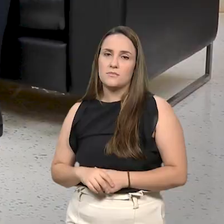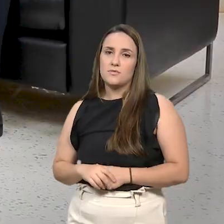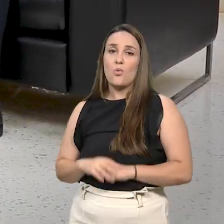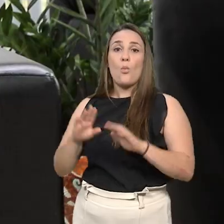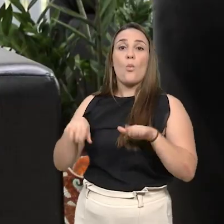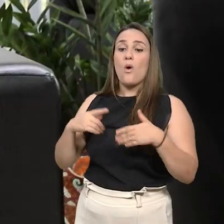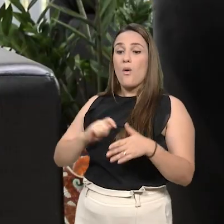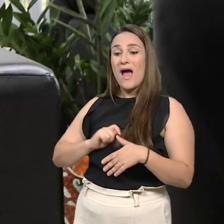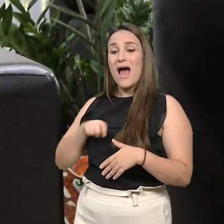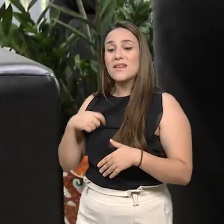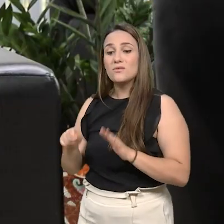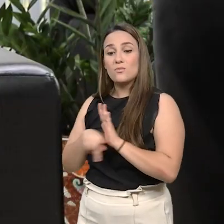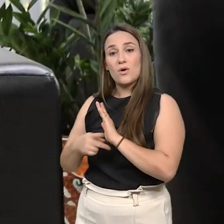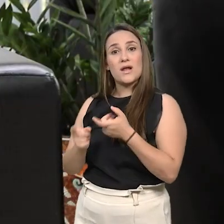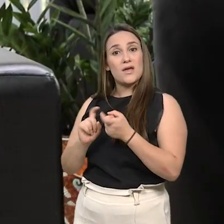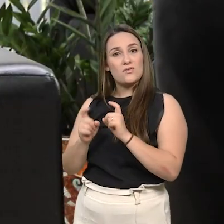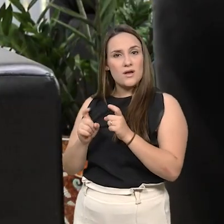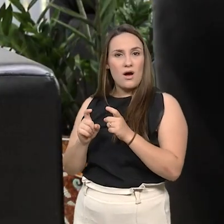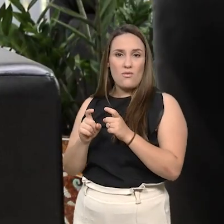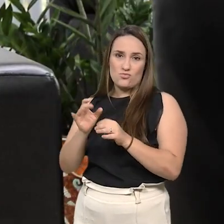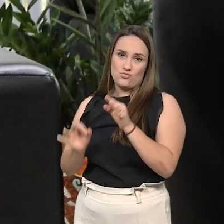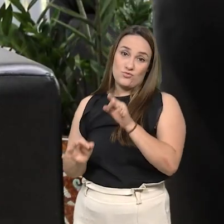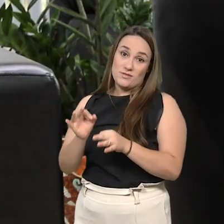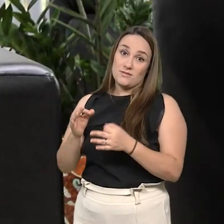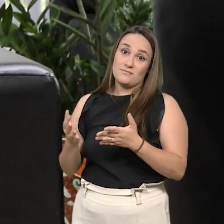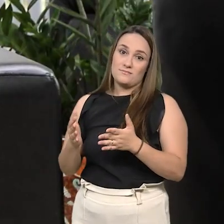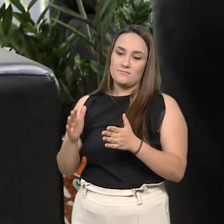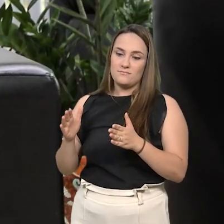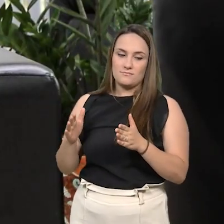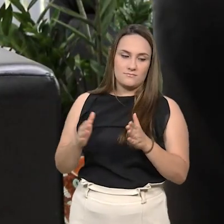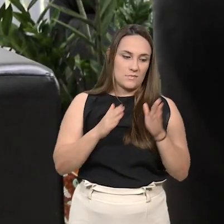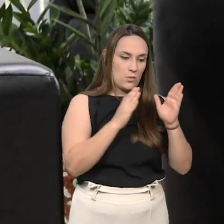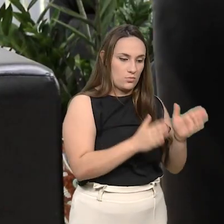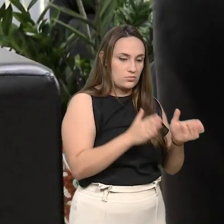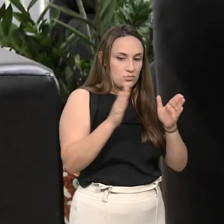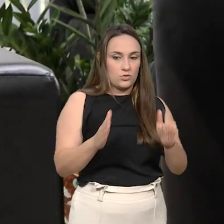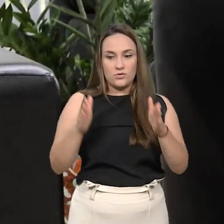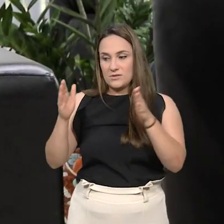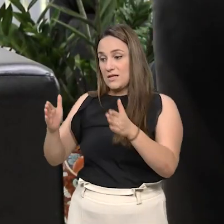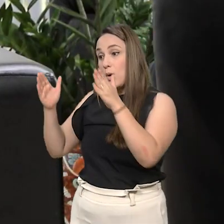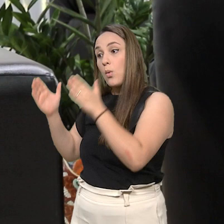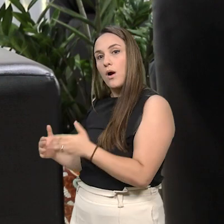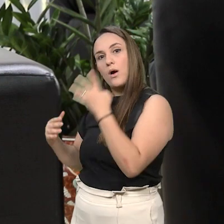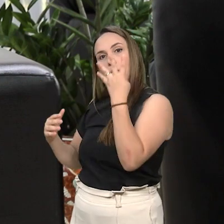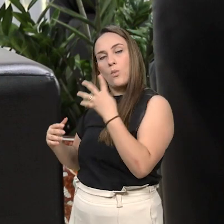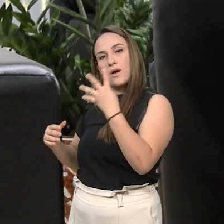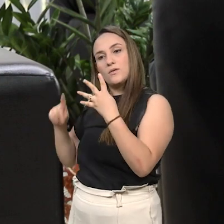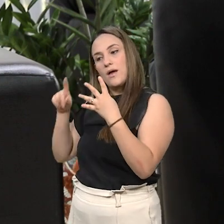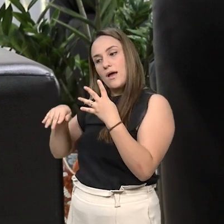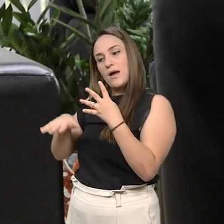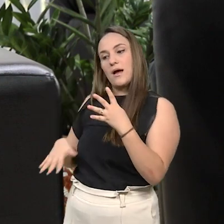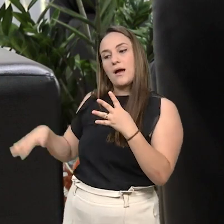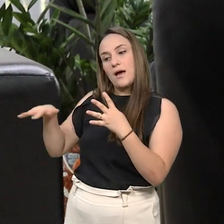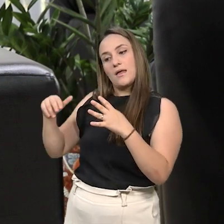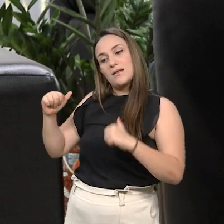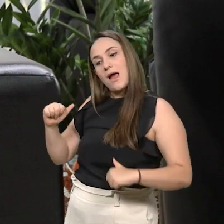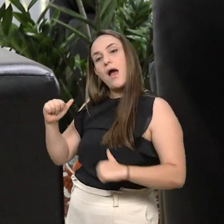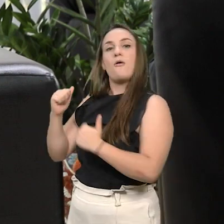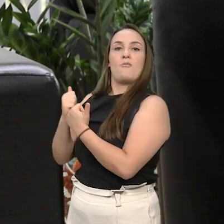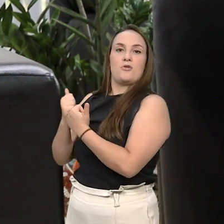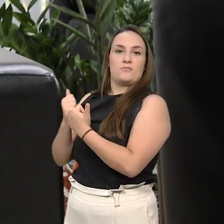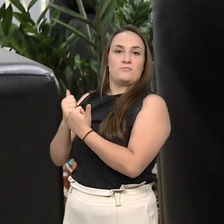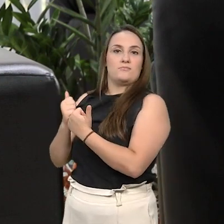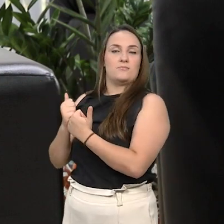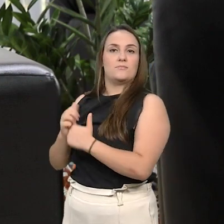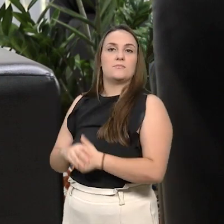atos, que atos para as audiências. E o quarto IAP é um IAP que nós chamamos de área de apoio. Porque